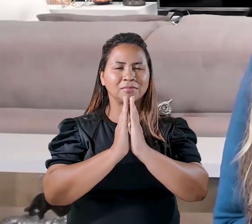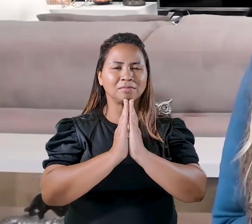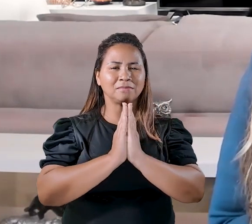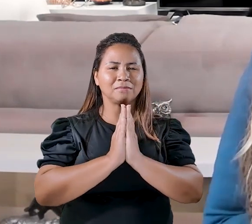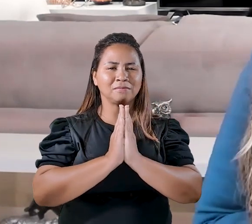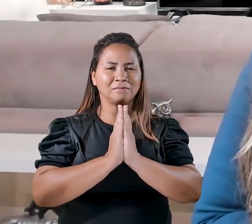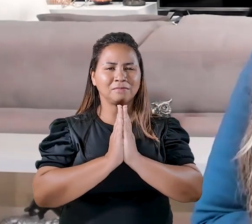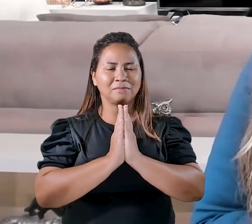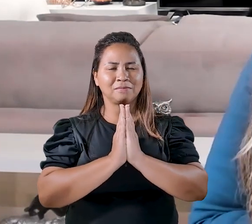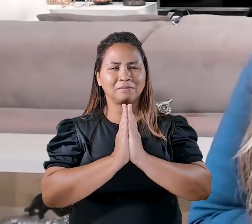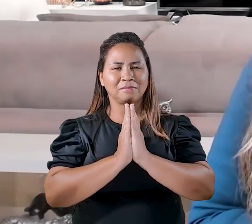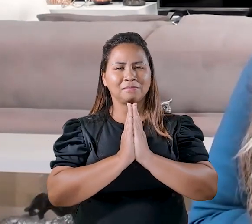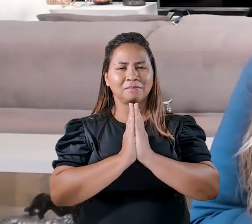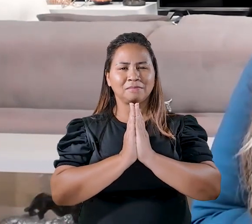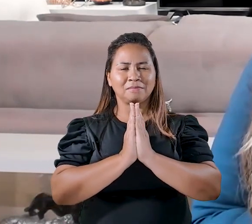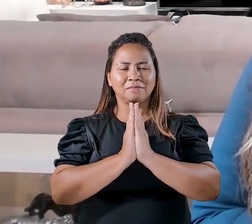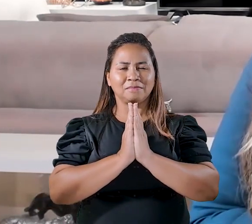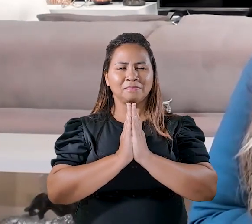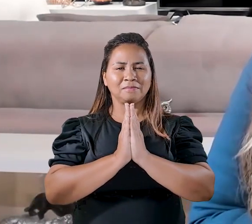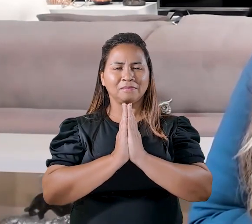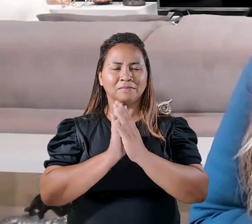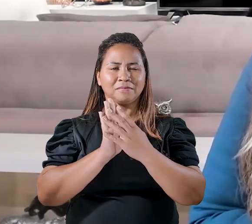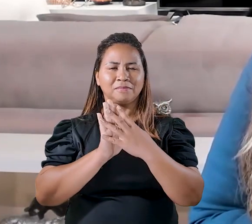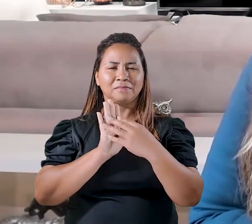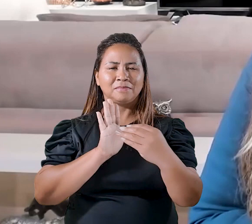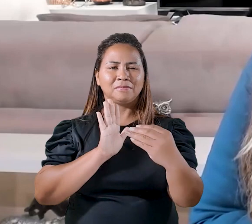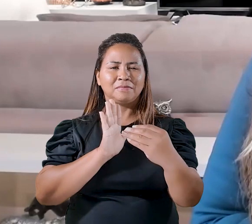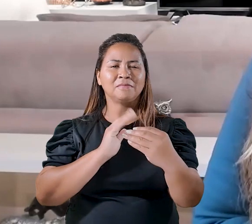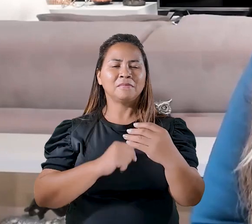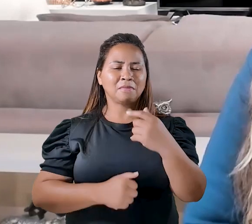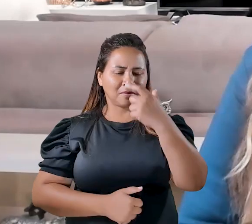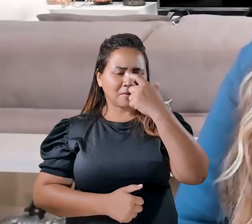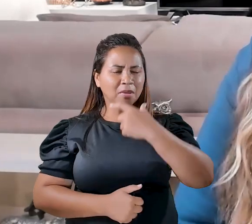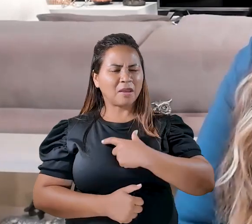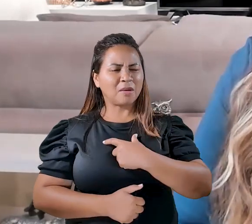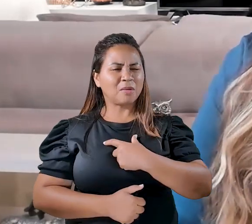Eu sou o eu sou.